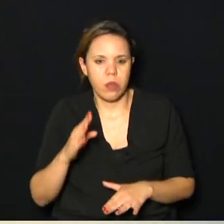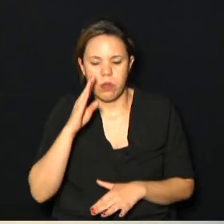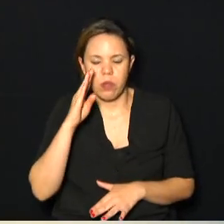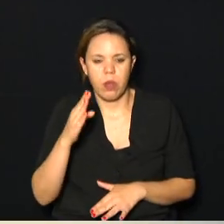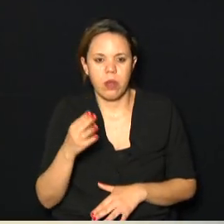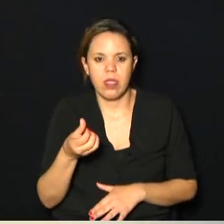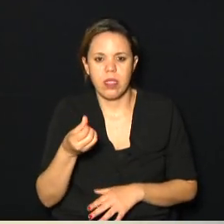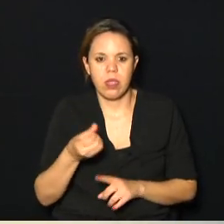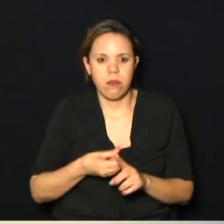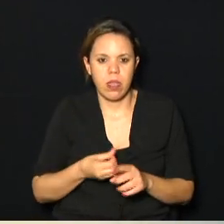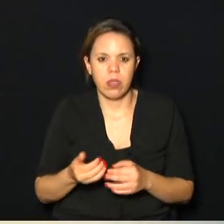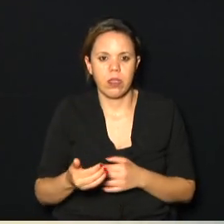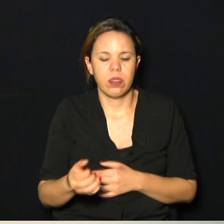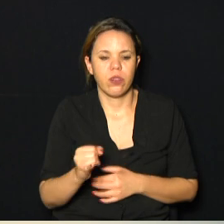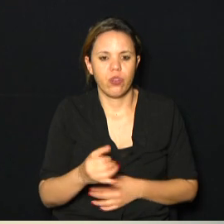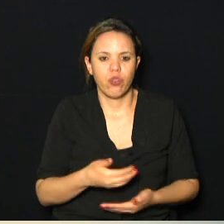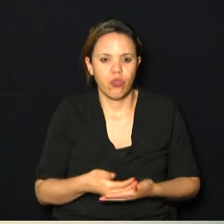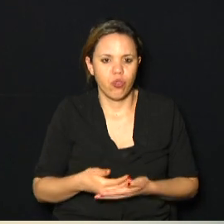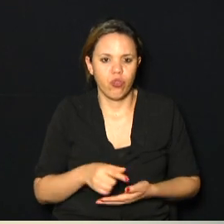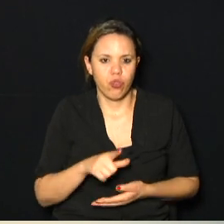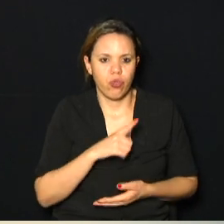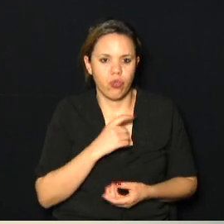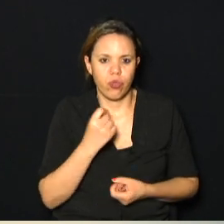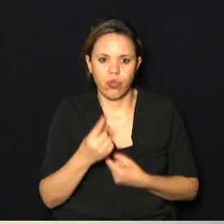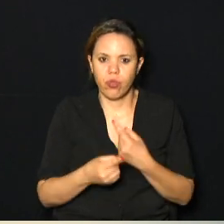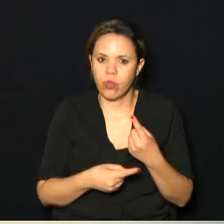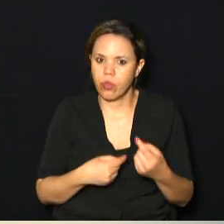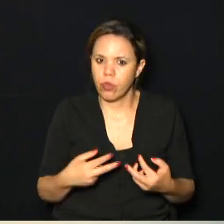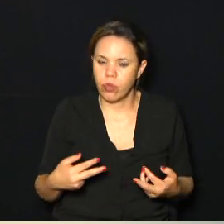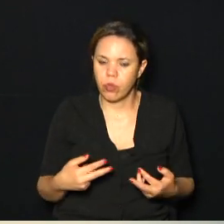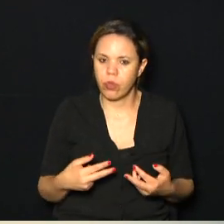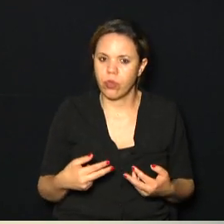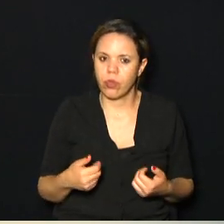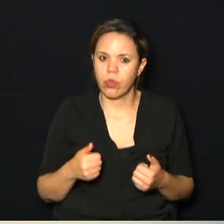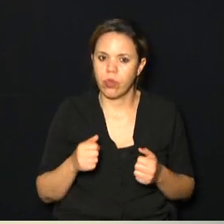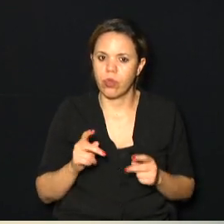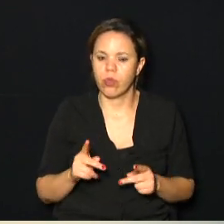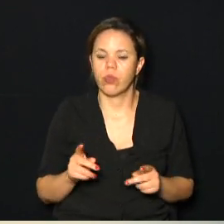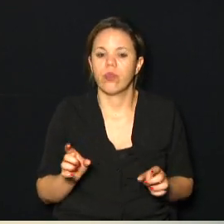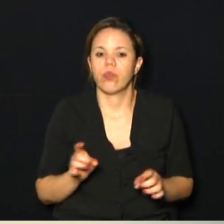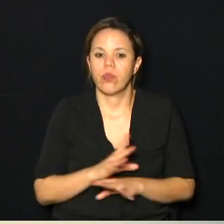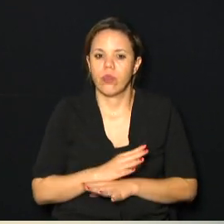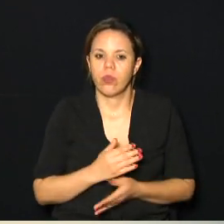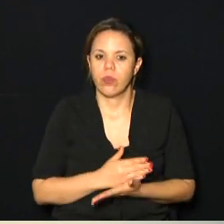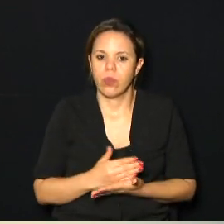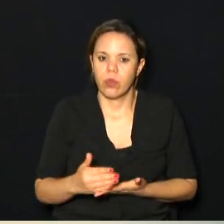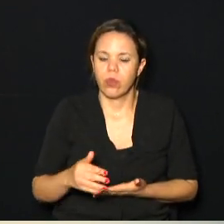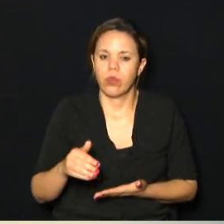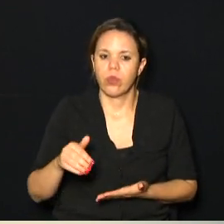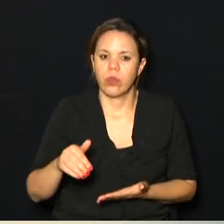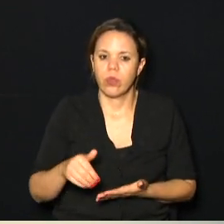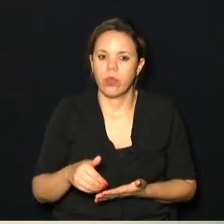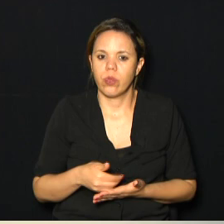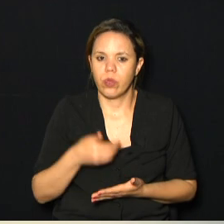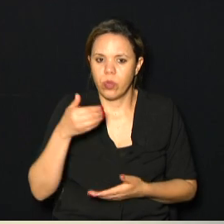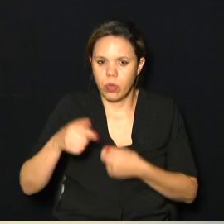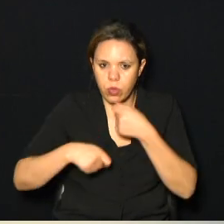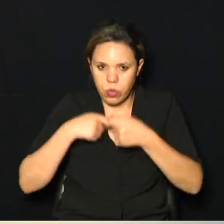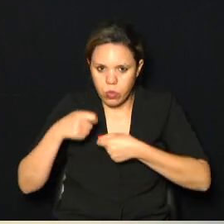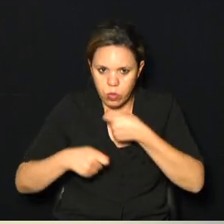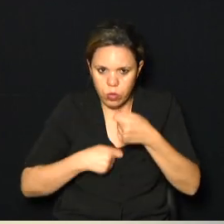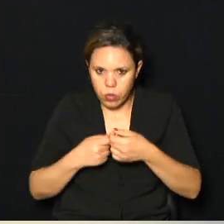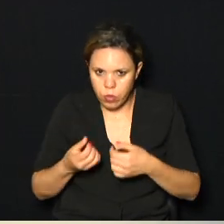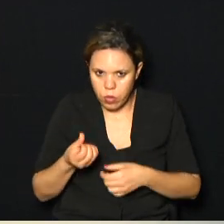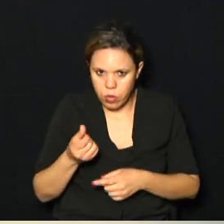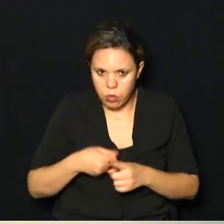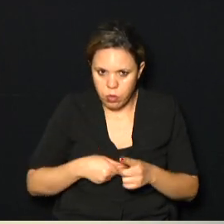partir do 6º mês, se o neném tiver alguns sinais de prontidão que a gente fala para início dessa alimentação, a partir